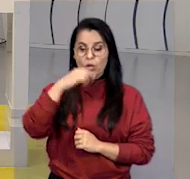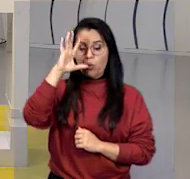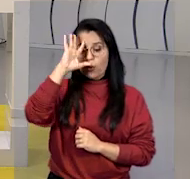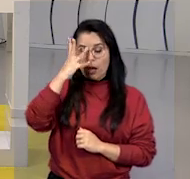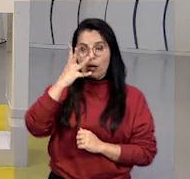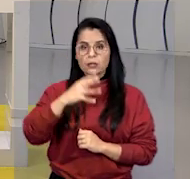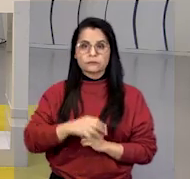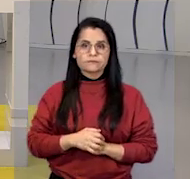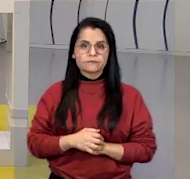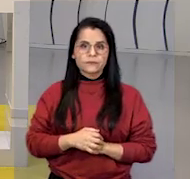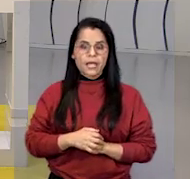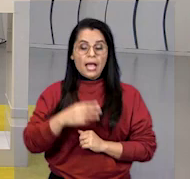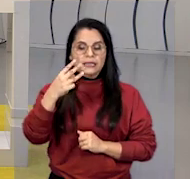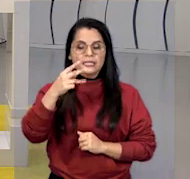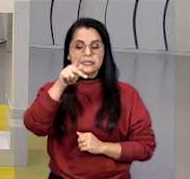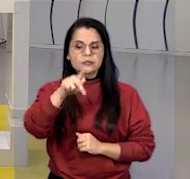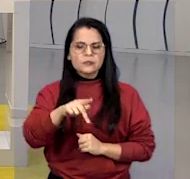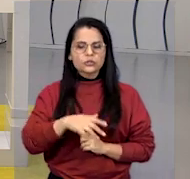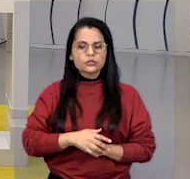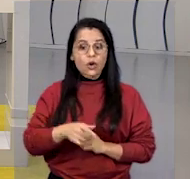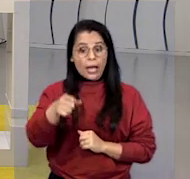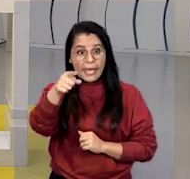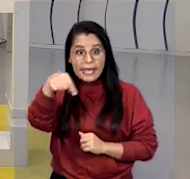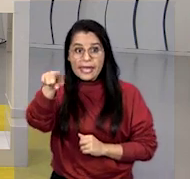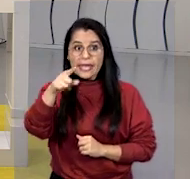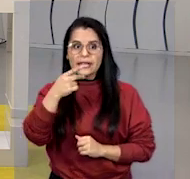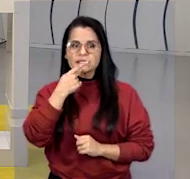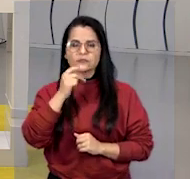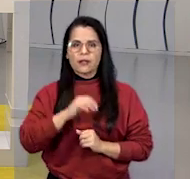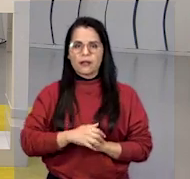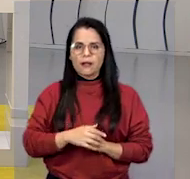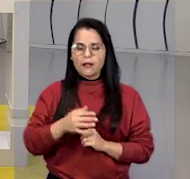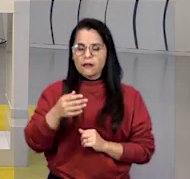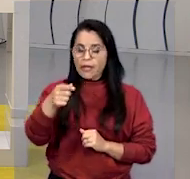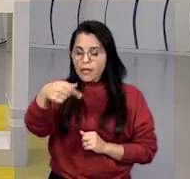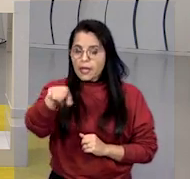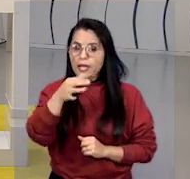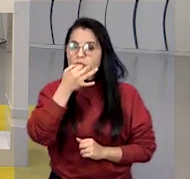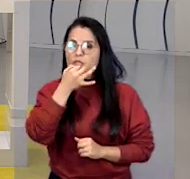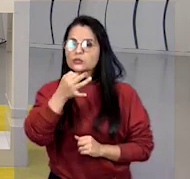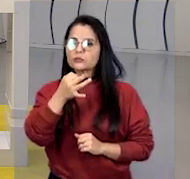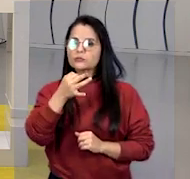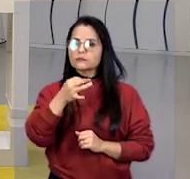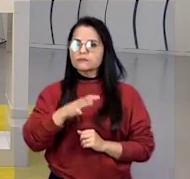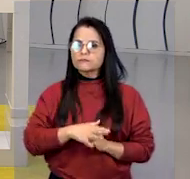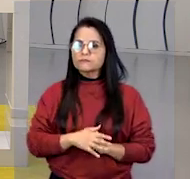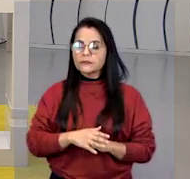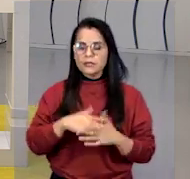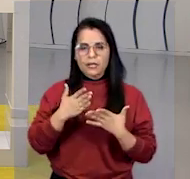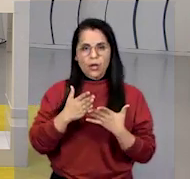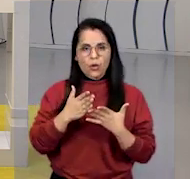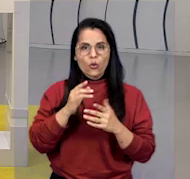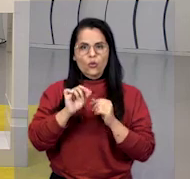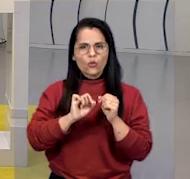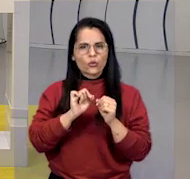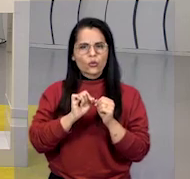isso. Terceira pessoa, eles disseram, eles opinaram, eles falaram, certo? Você está sendo menos